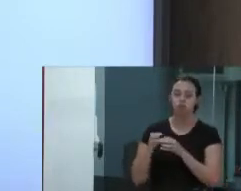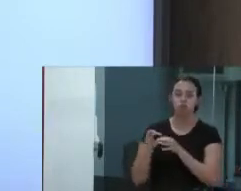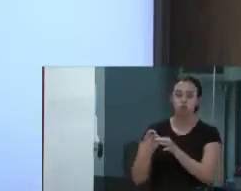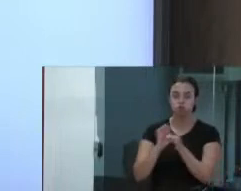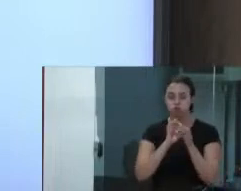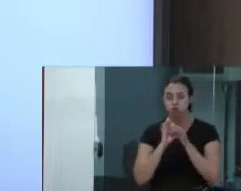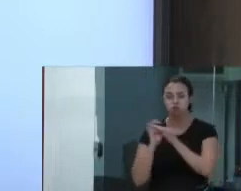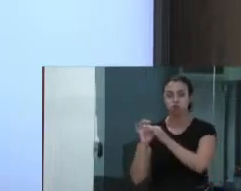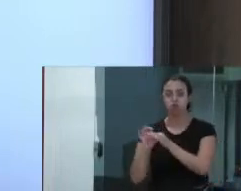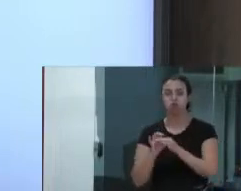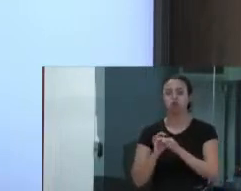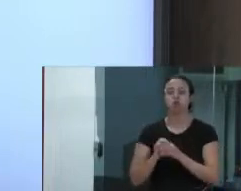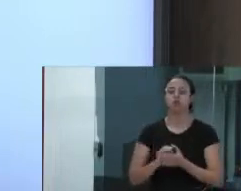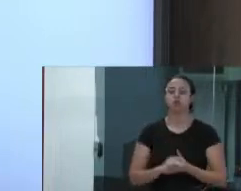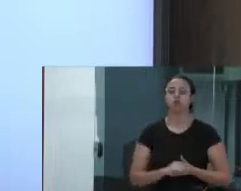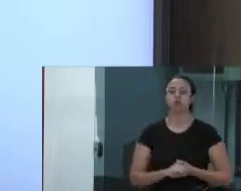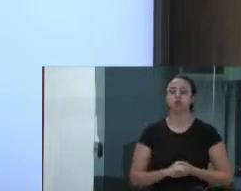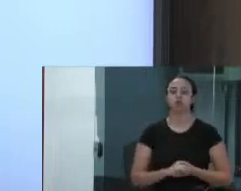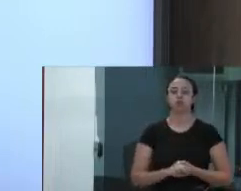termos de fomento, de colaboração.